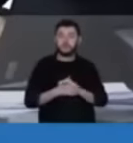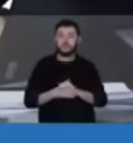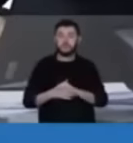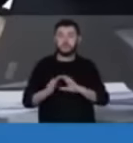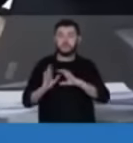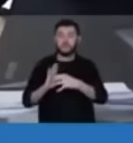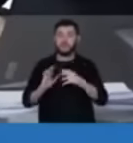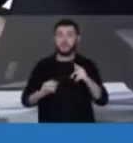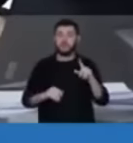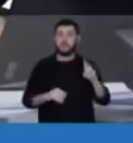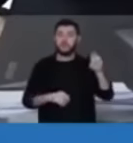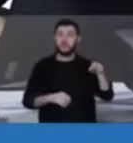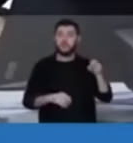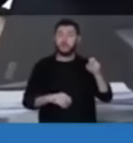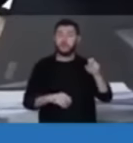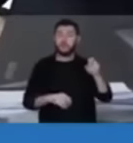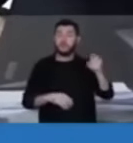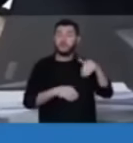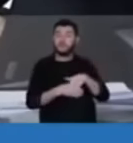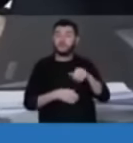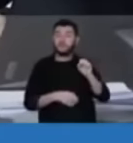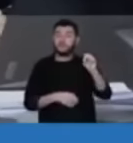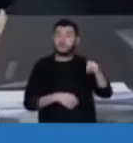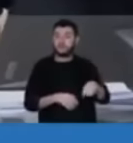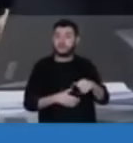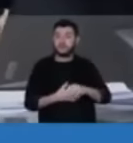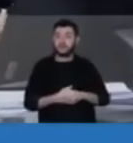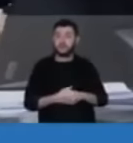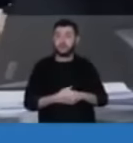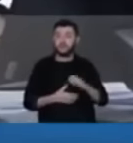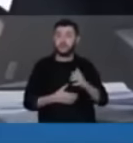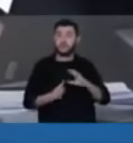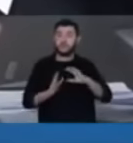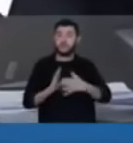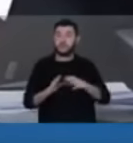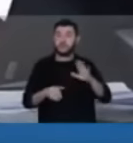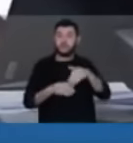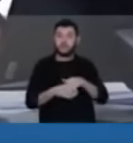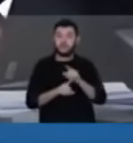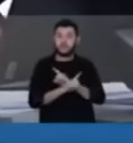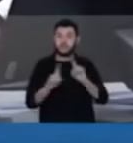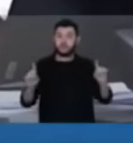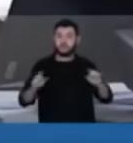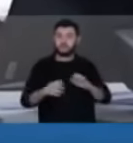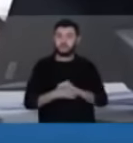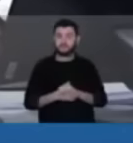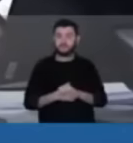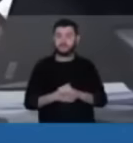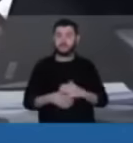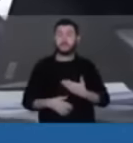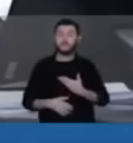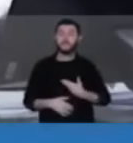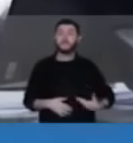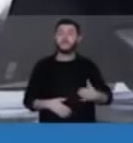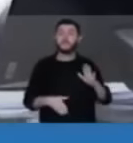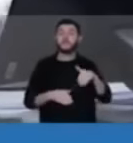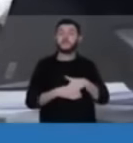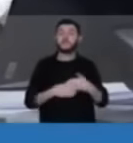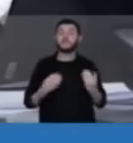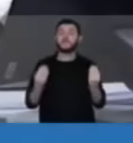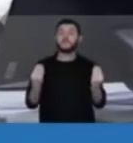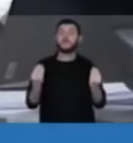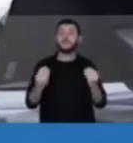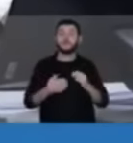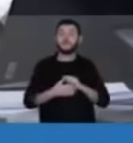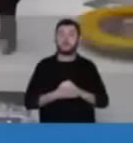sim a oposição mantém a orientação do voto não Ou libera a bancada é não não como orienta o governo presidente